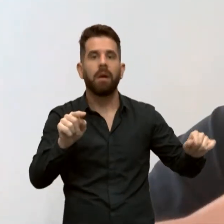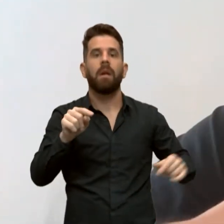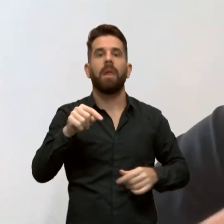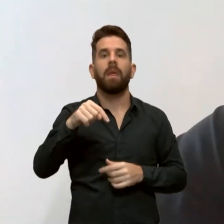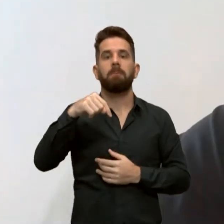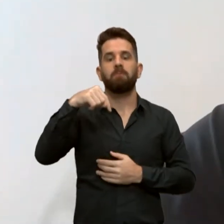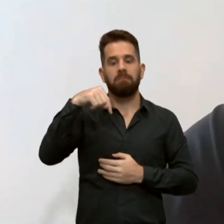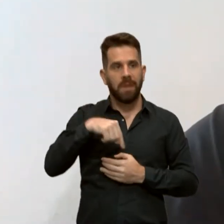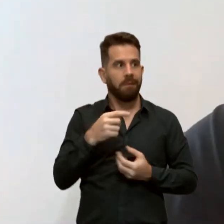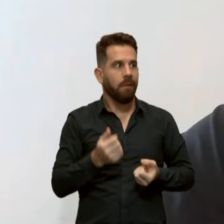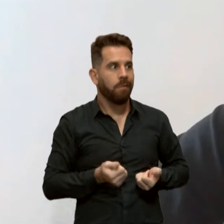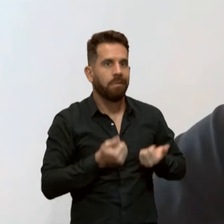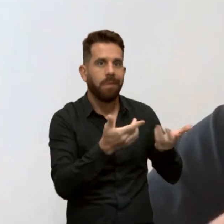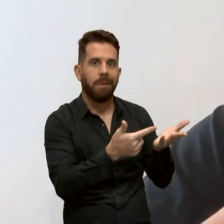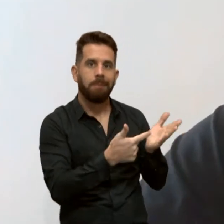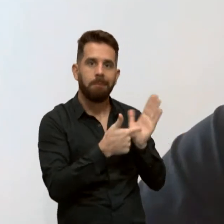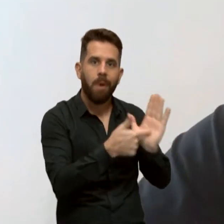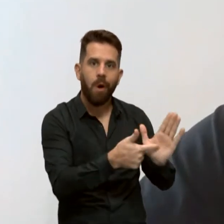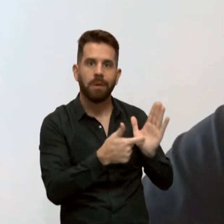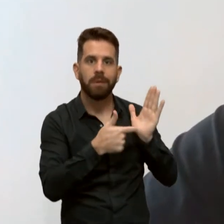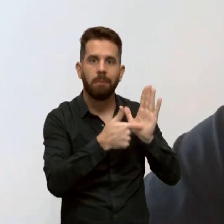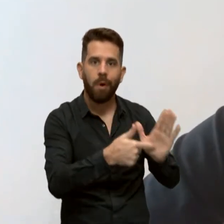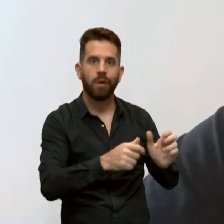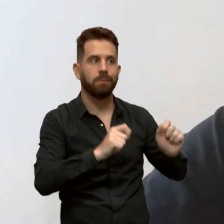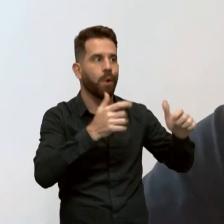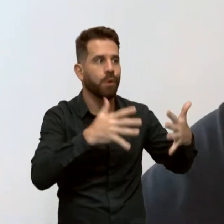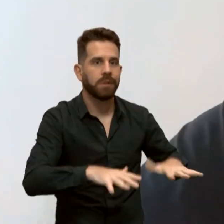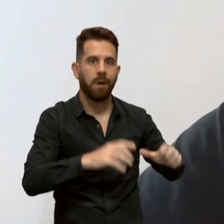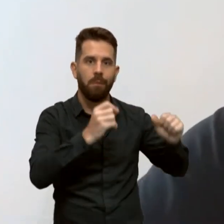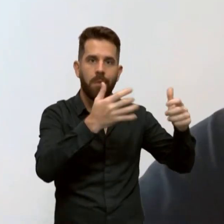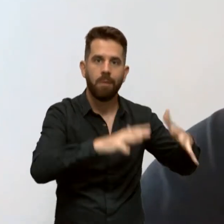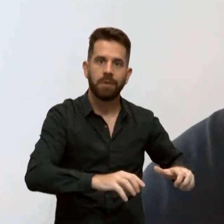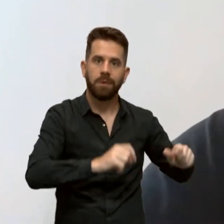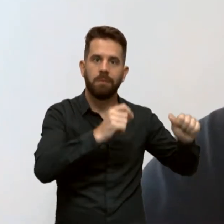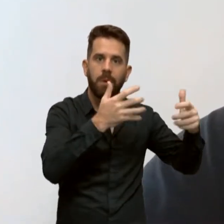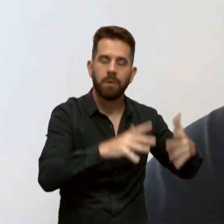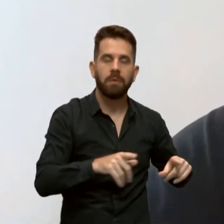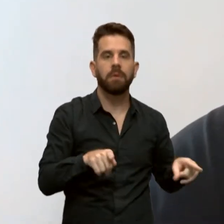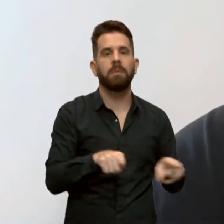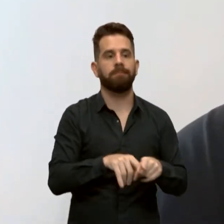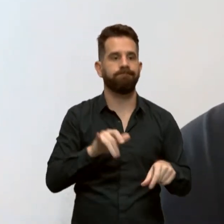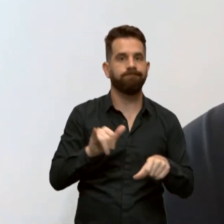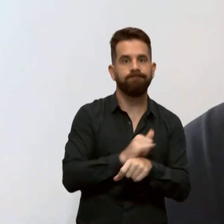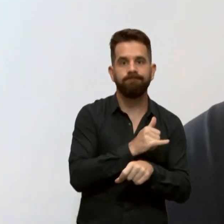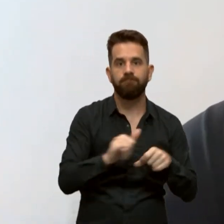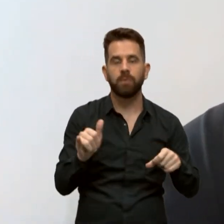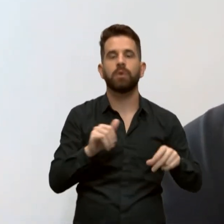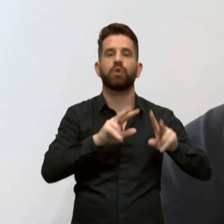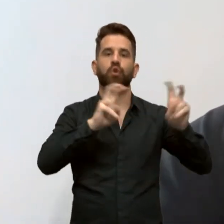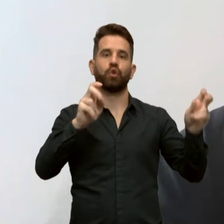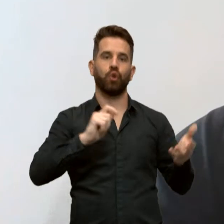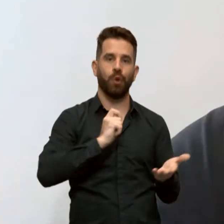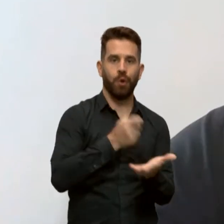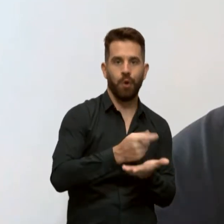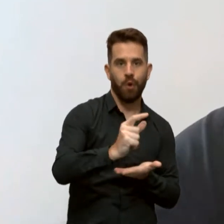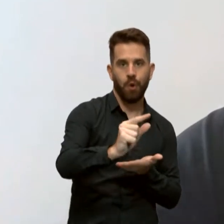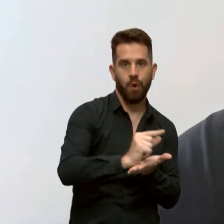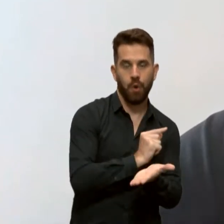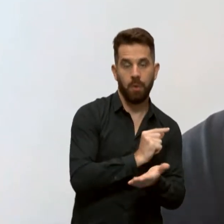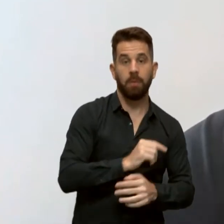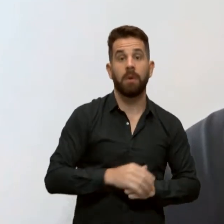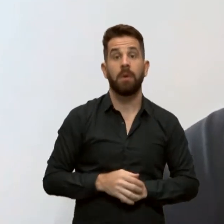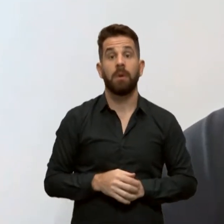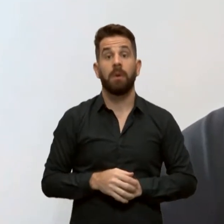da oferta, né, de produtos, serviços e também de ferramentas de cashback. A questão de ser uma economia própria